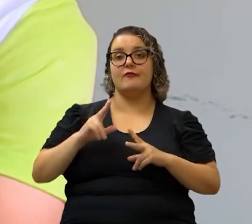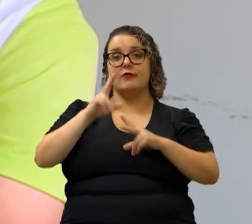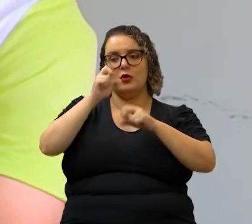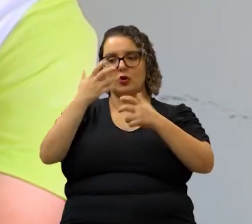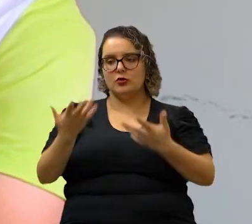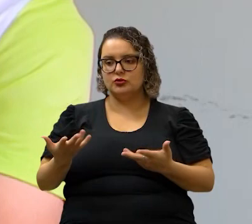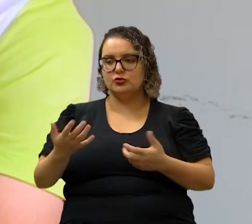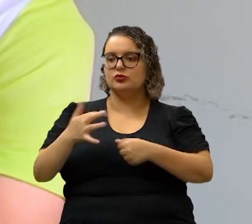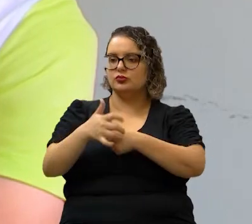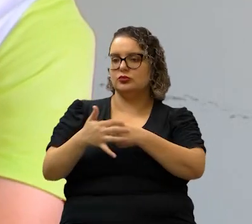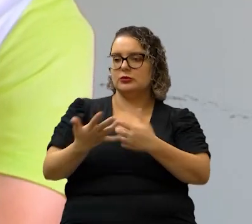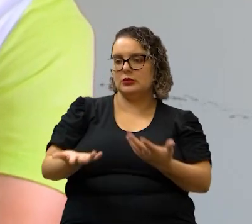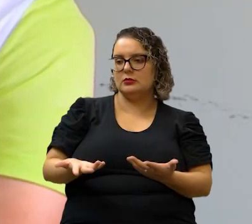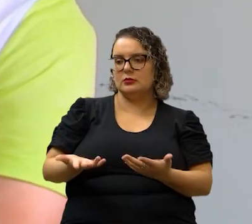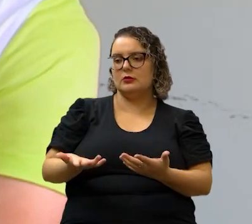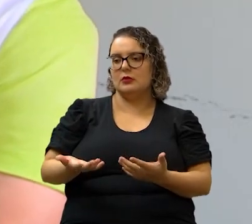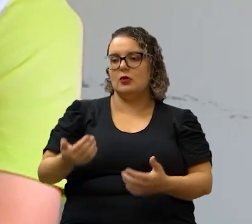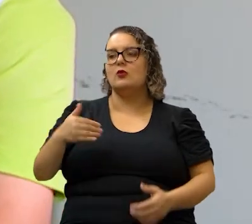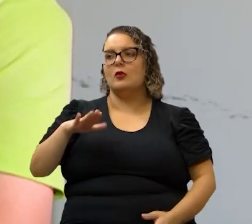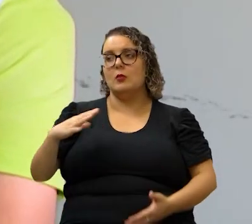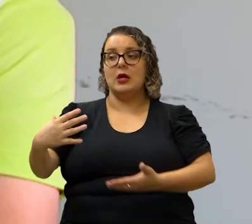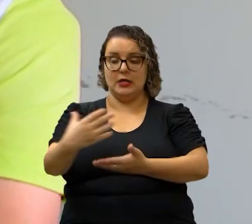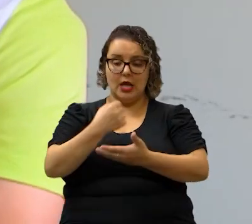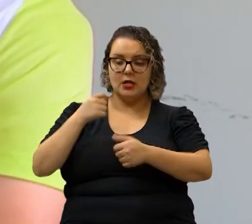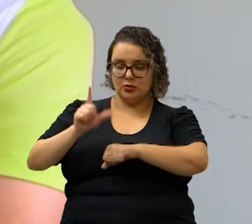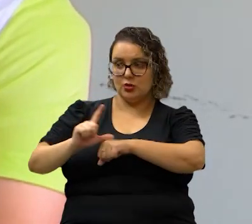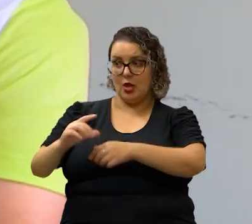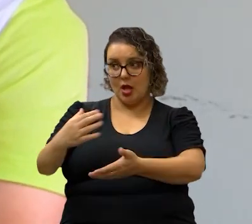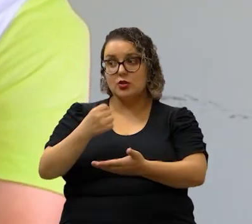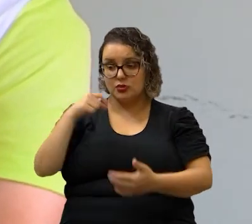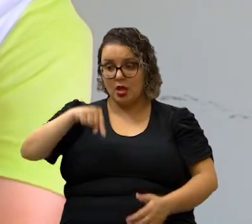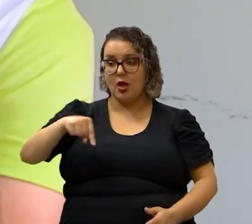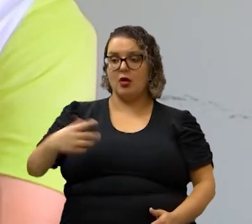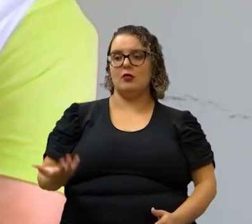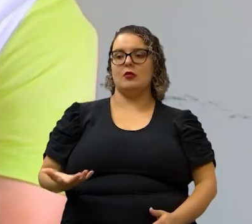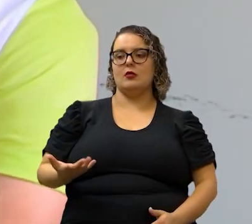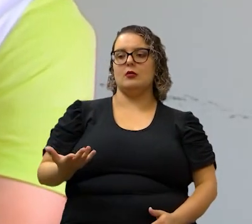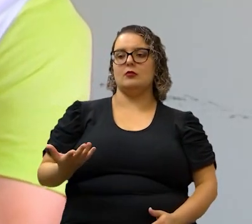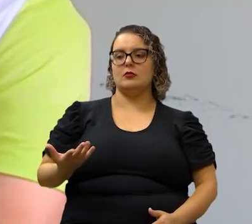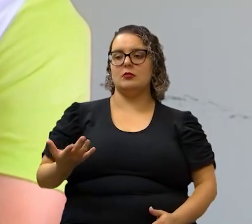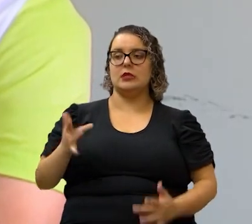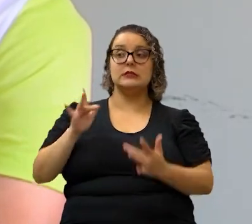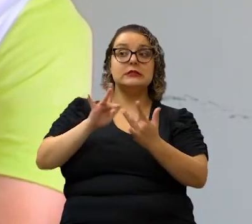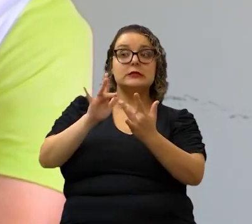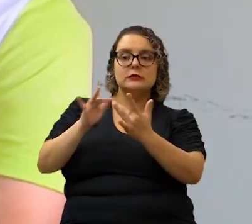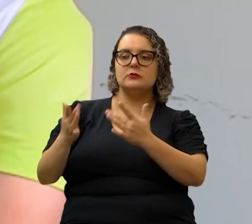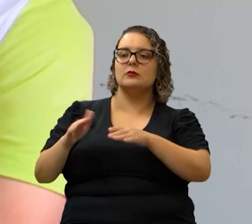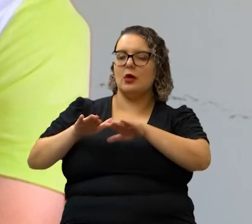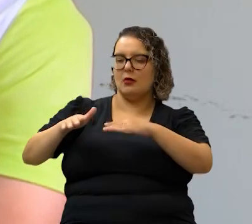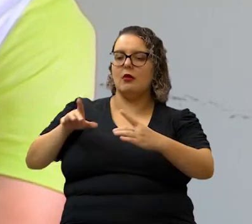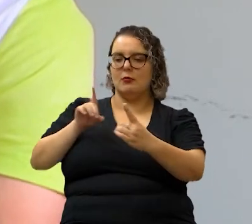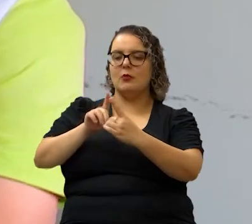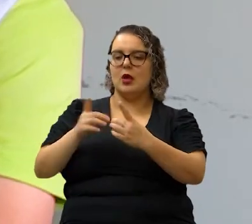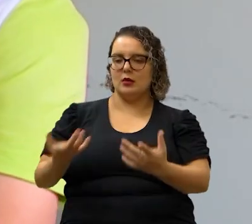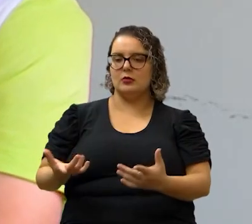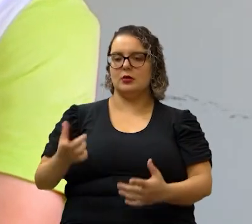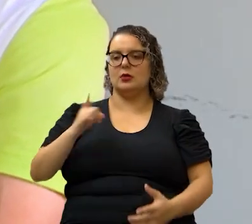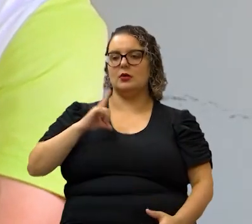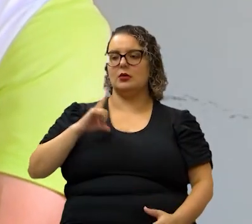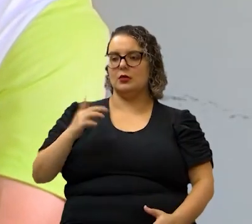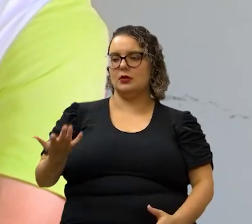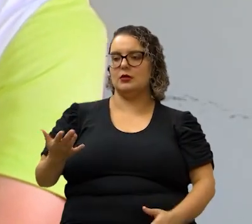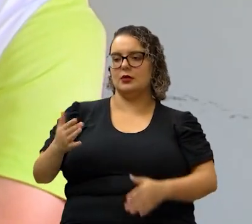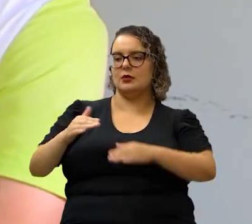forte essa questão do digital, então foi mais retirada na loja mesmo. Era mais esse balcão, né? E nós